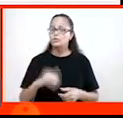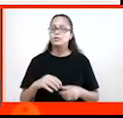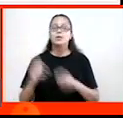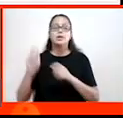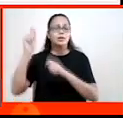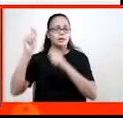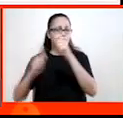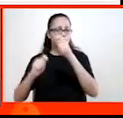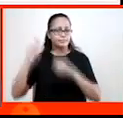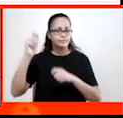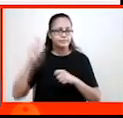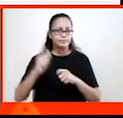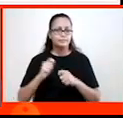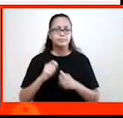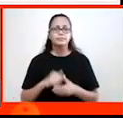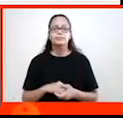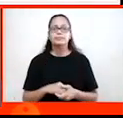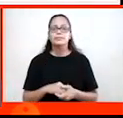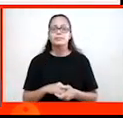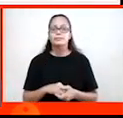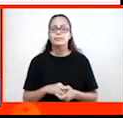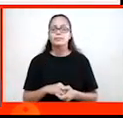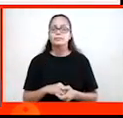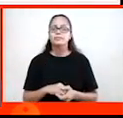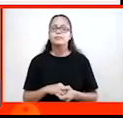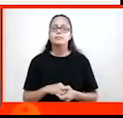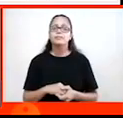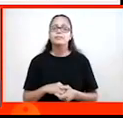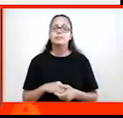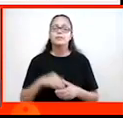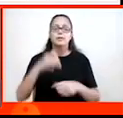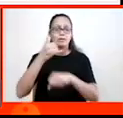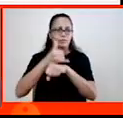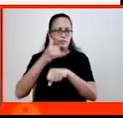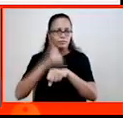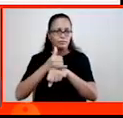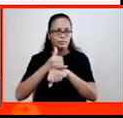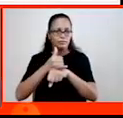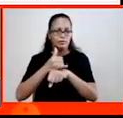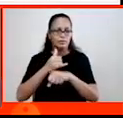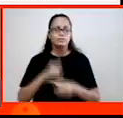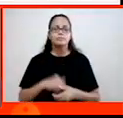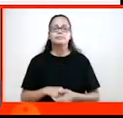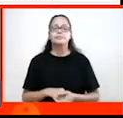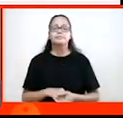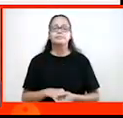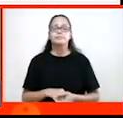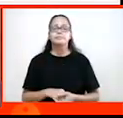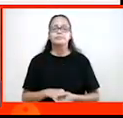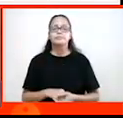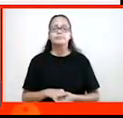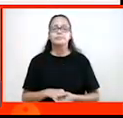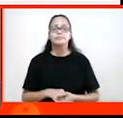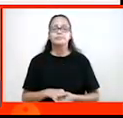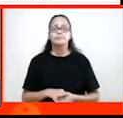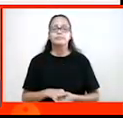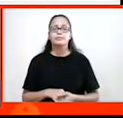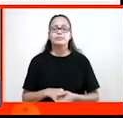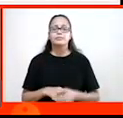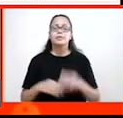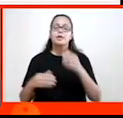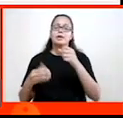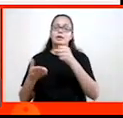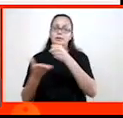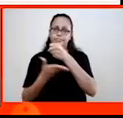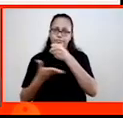de infraestrutura. Desculpa, as indústrias que produzem ferro e aço são as siderúrgicas e as minerais metálicos são as metalúrgicas, são elas indústrias de